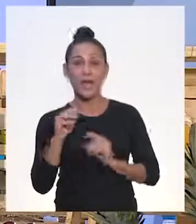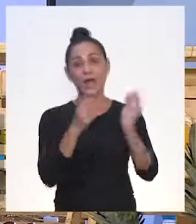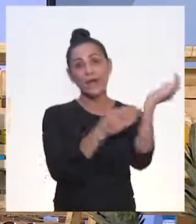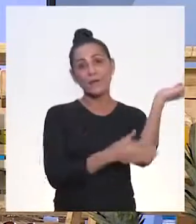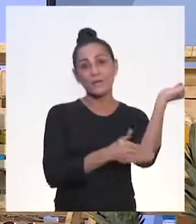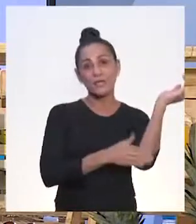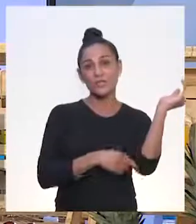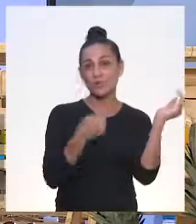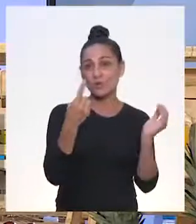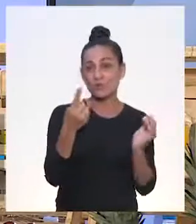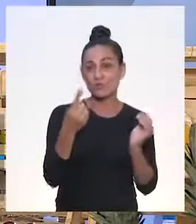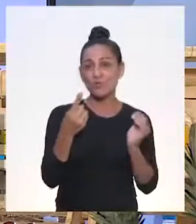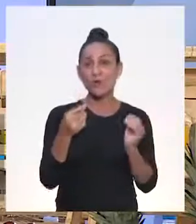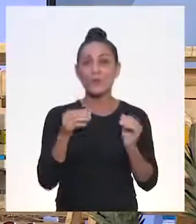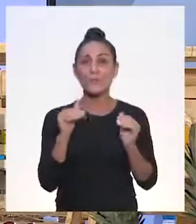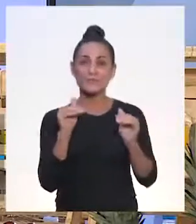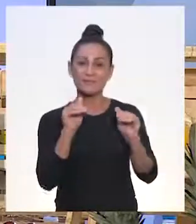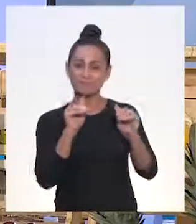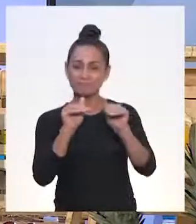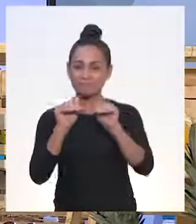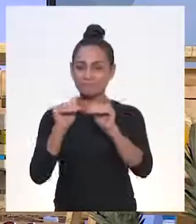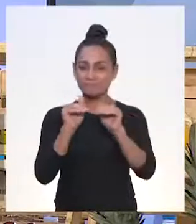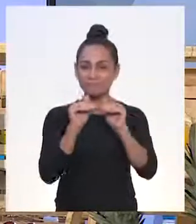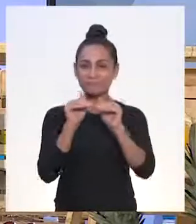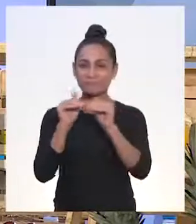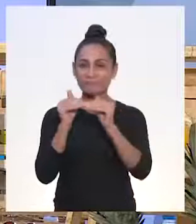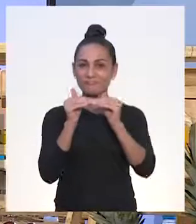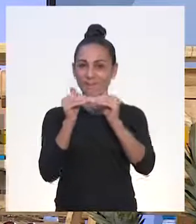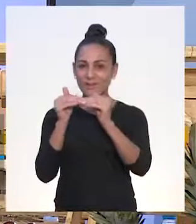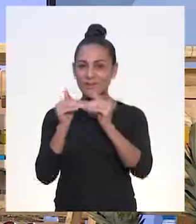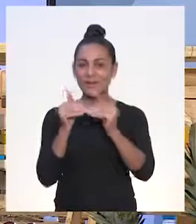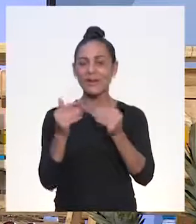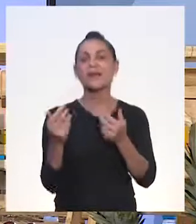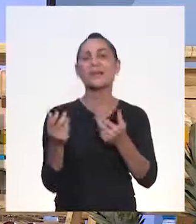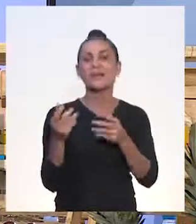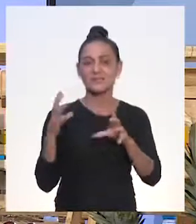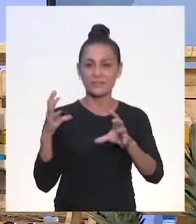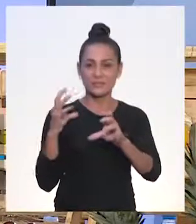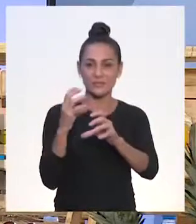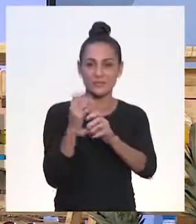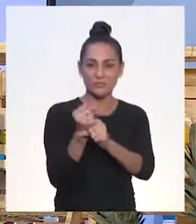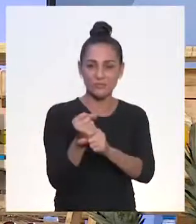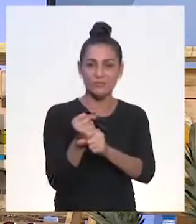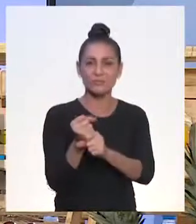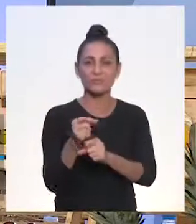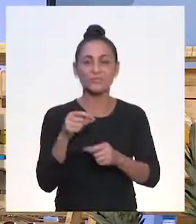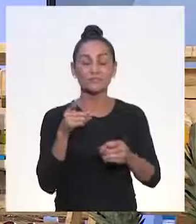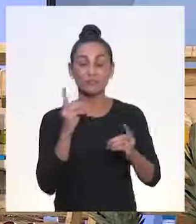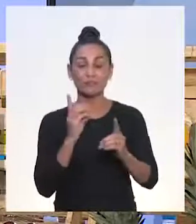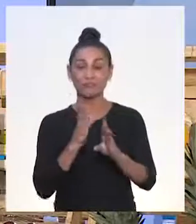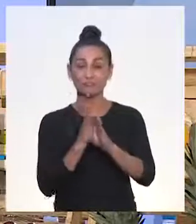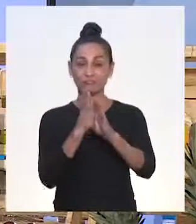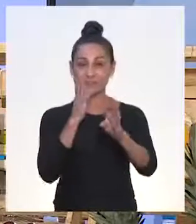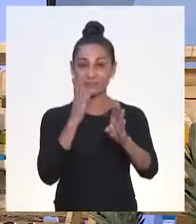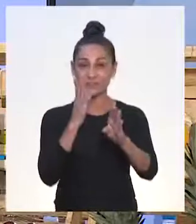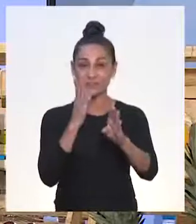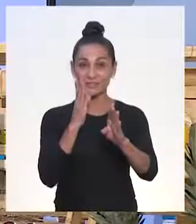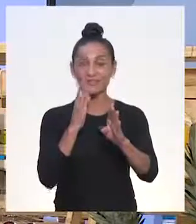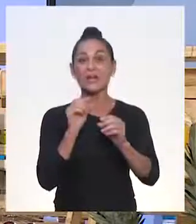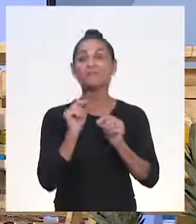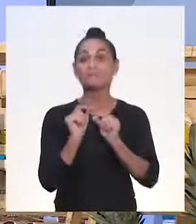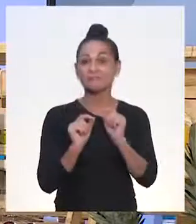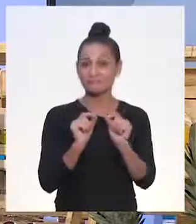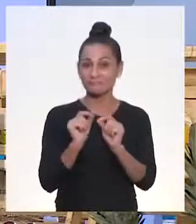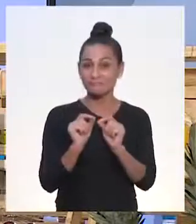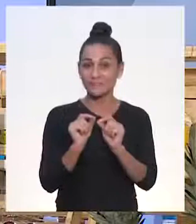custar um, sempre chegar nessa conta, você consegue solucionar ali no caso, você consegue identificar ali o contexto.